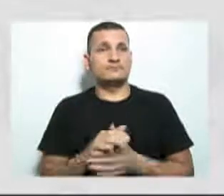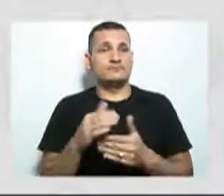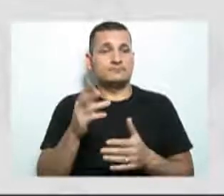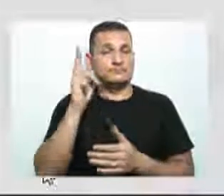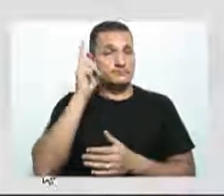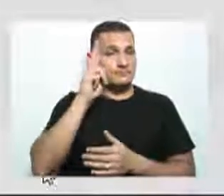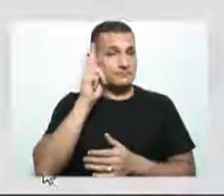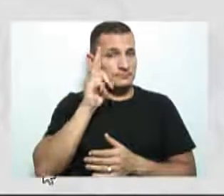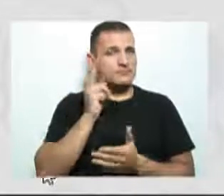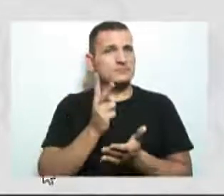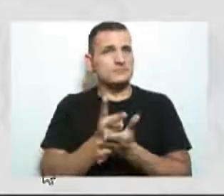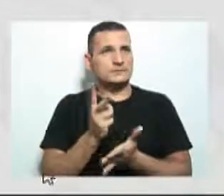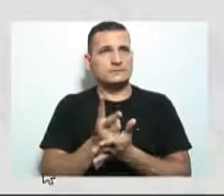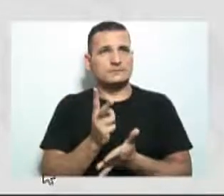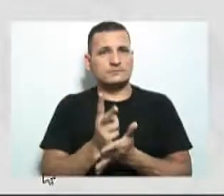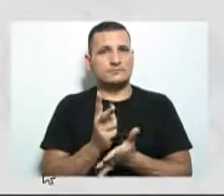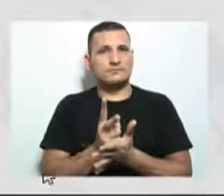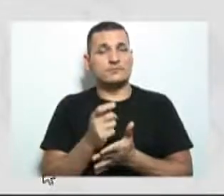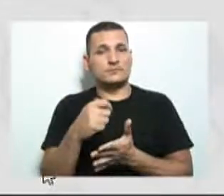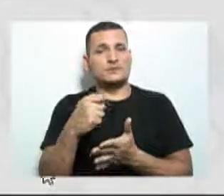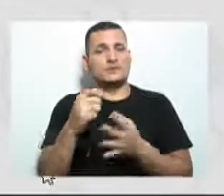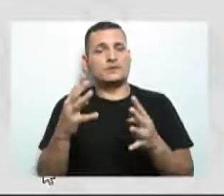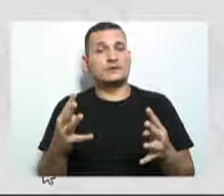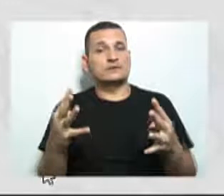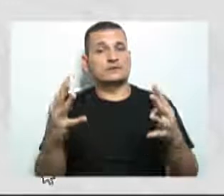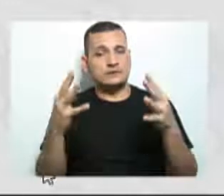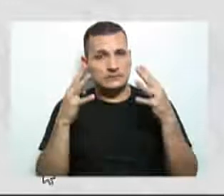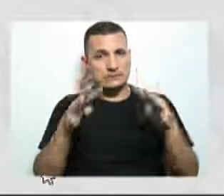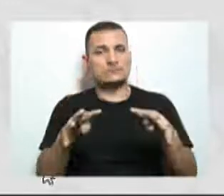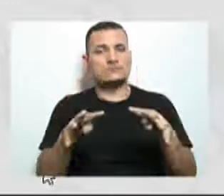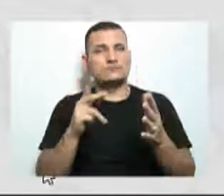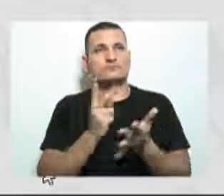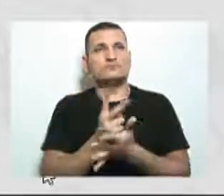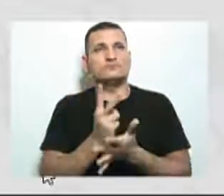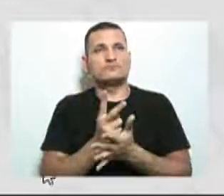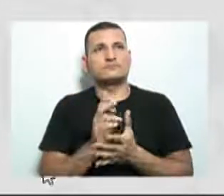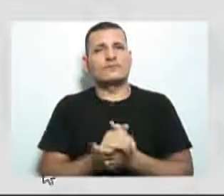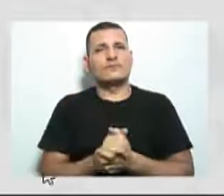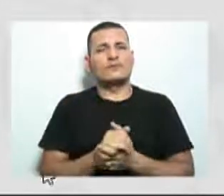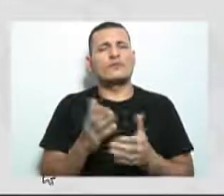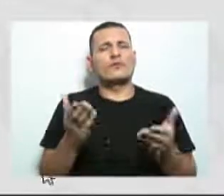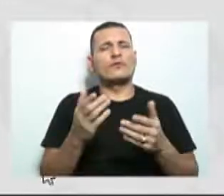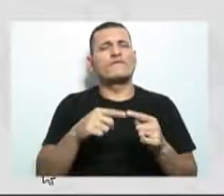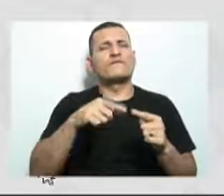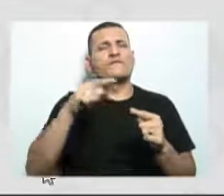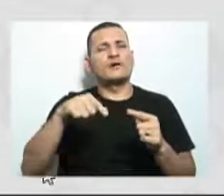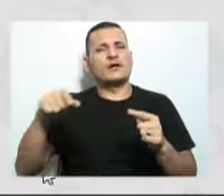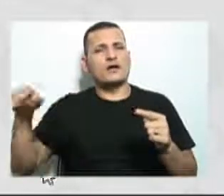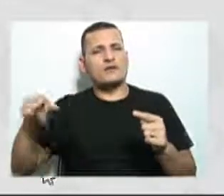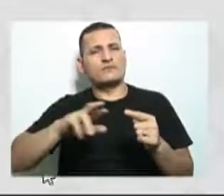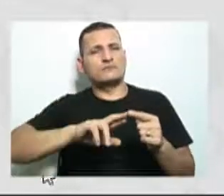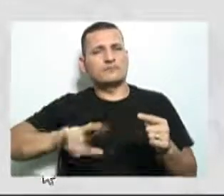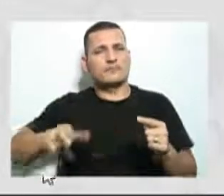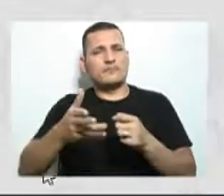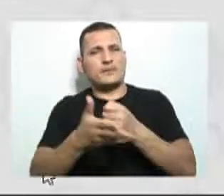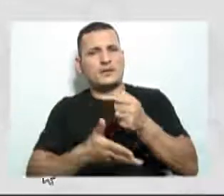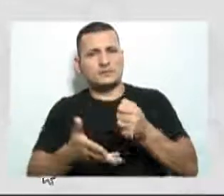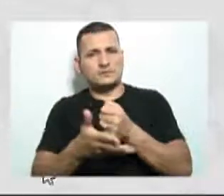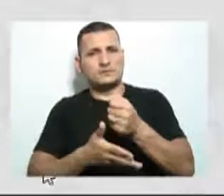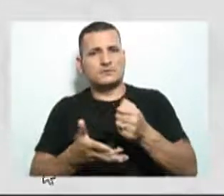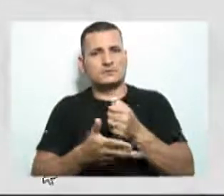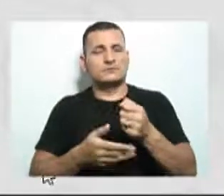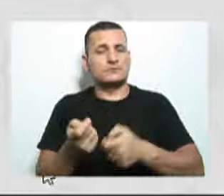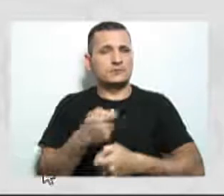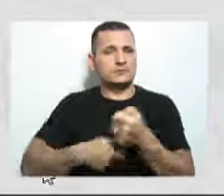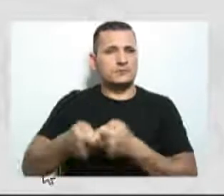lembre-se bem disso daí, tenha atenção. Variáveis básicas da negociação. Lembra que nós colocamos lá no nosso objetivo?